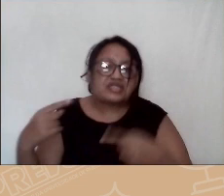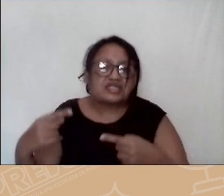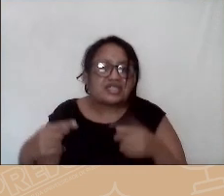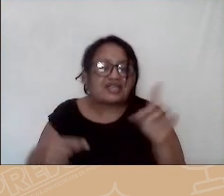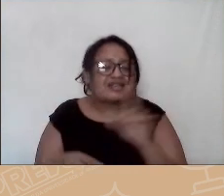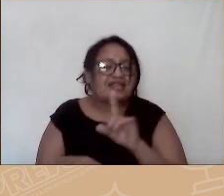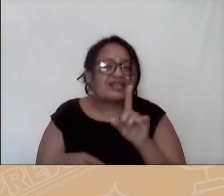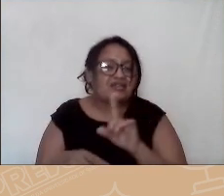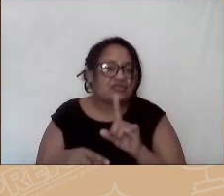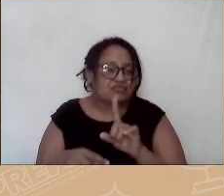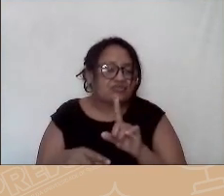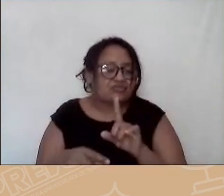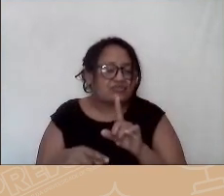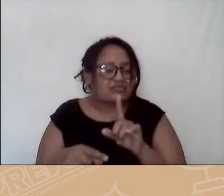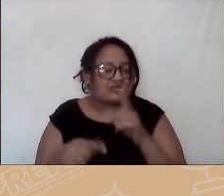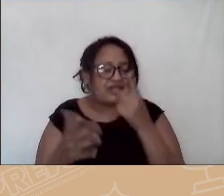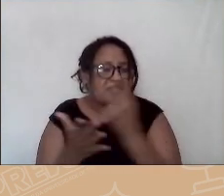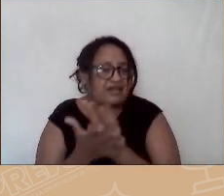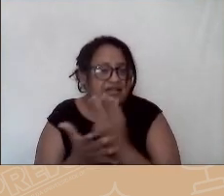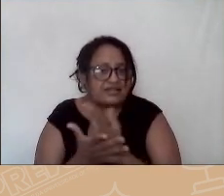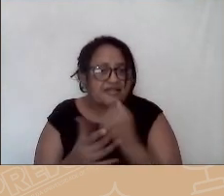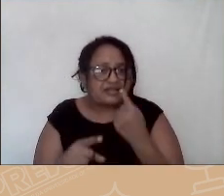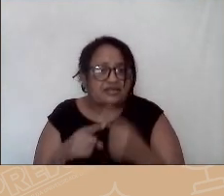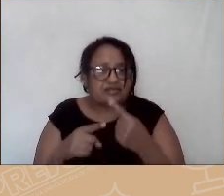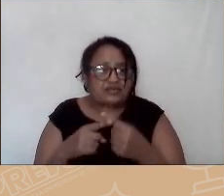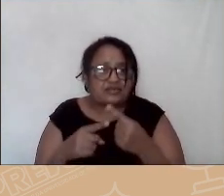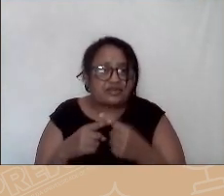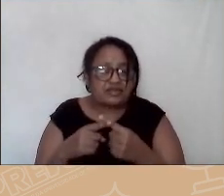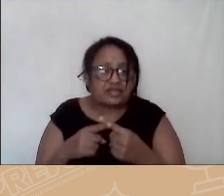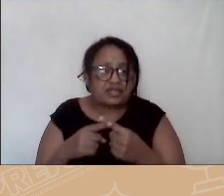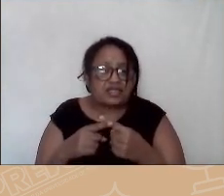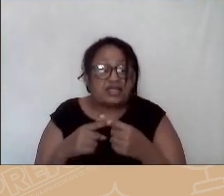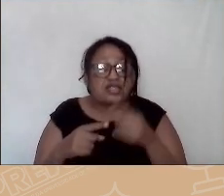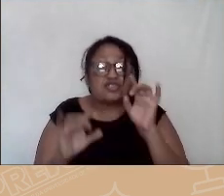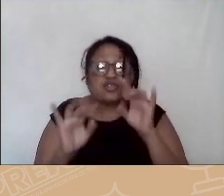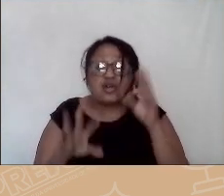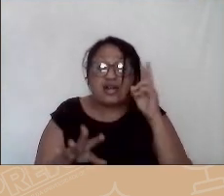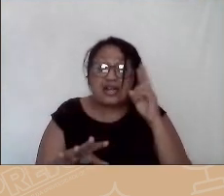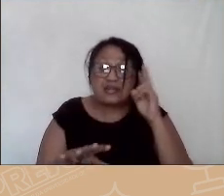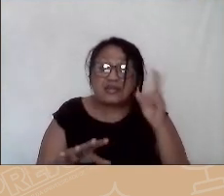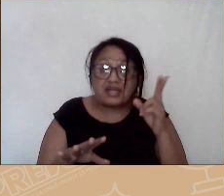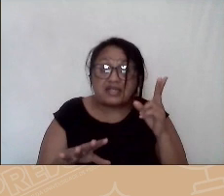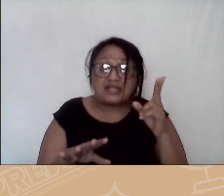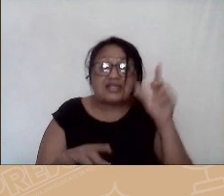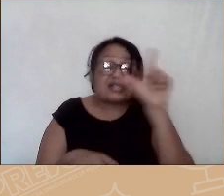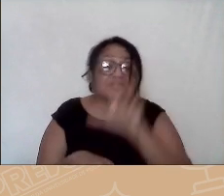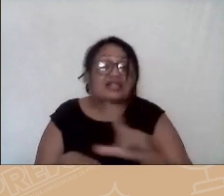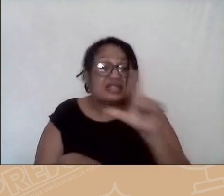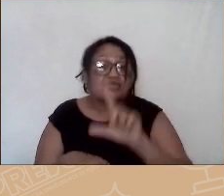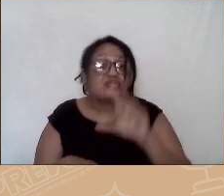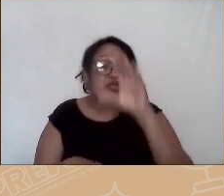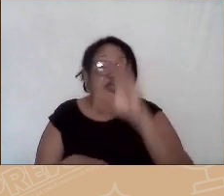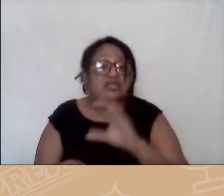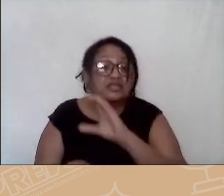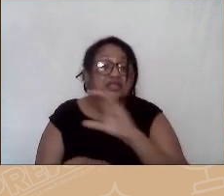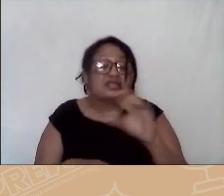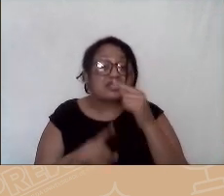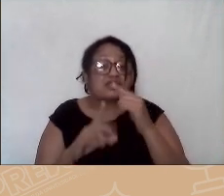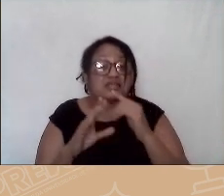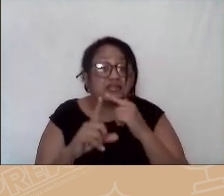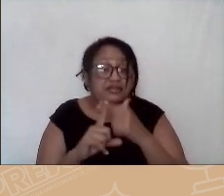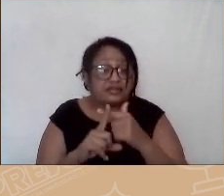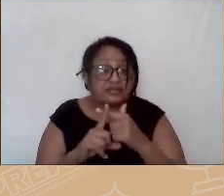grandes navegações e basta lembrar das literaturas de catequese para nós comprovarmos isso vamos para a